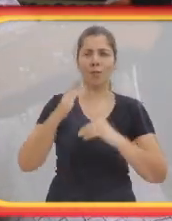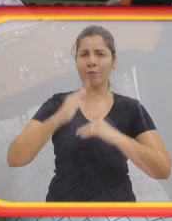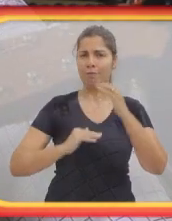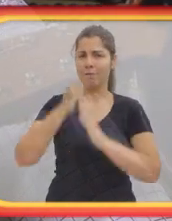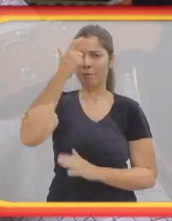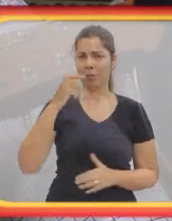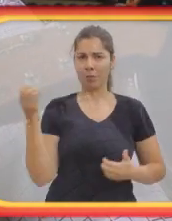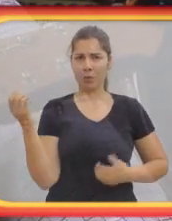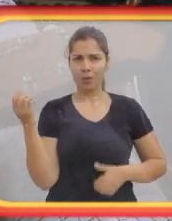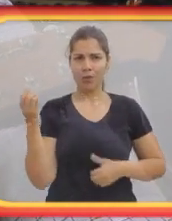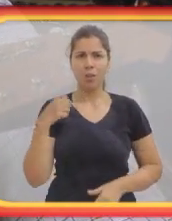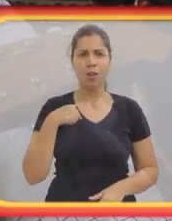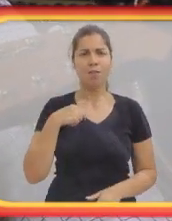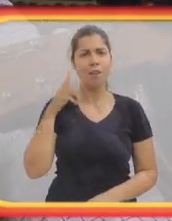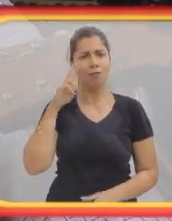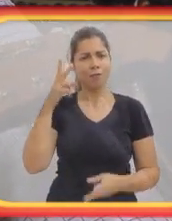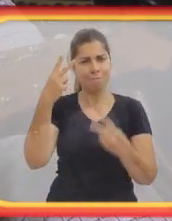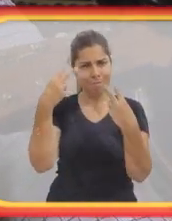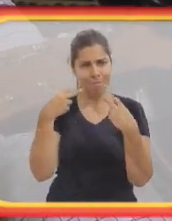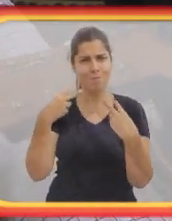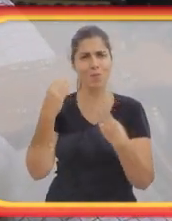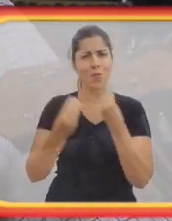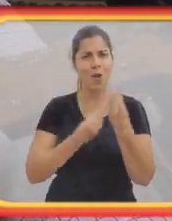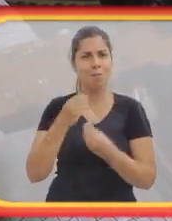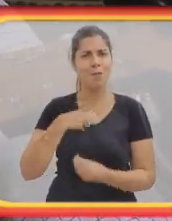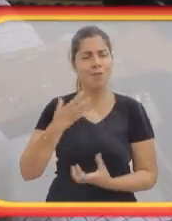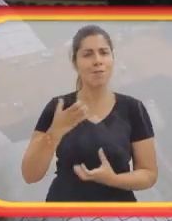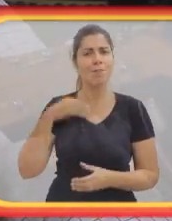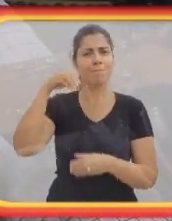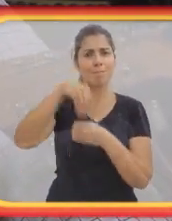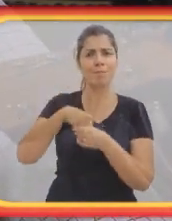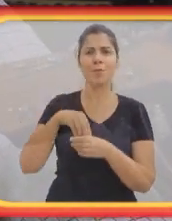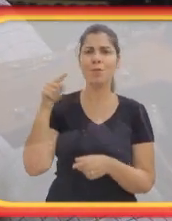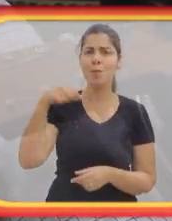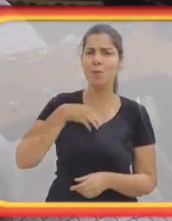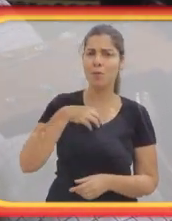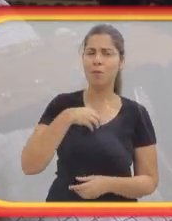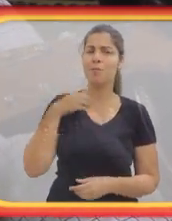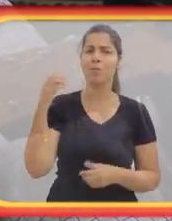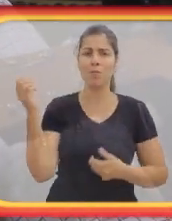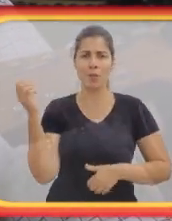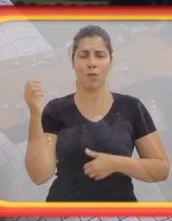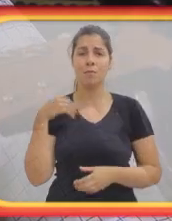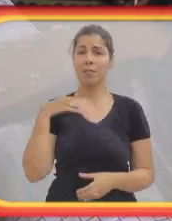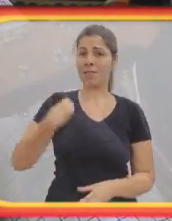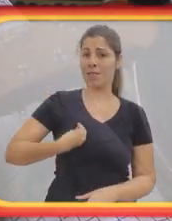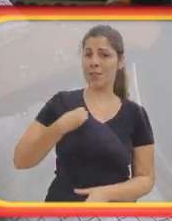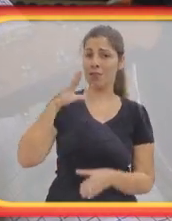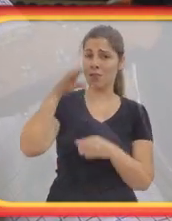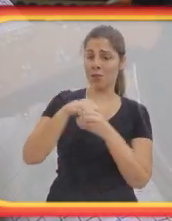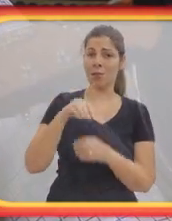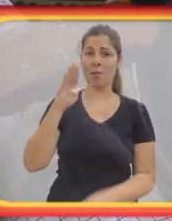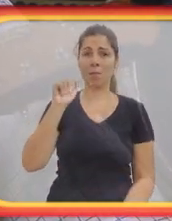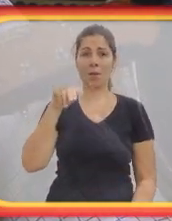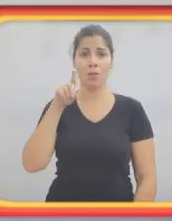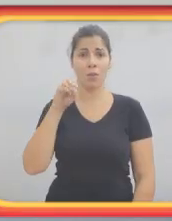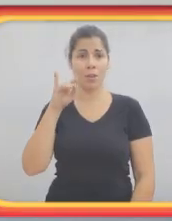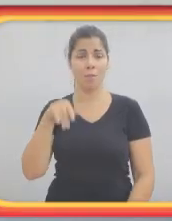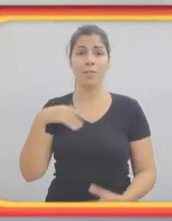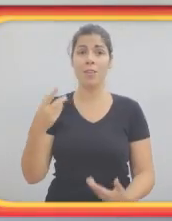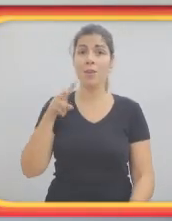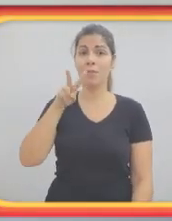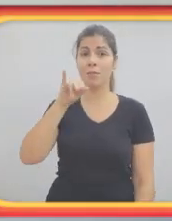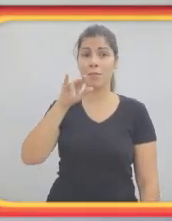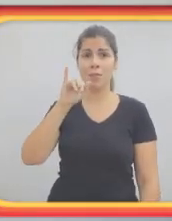que o concertista que eu queria ser, eu acho, em parte, veio dentro do bandolim, na minha vida com o